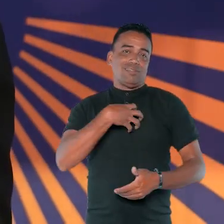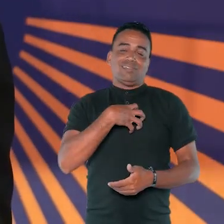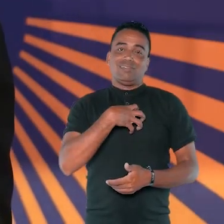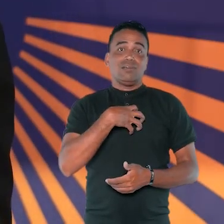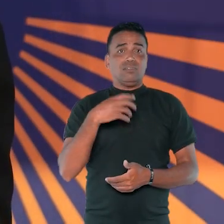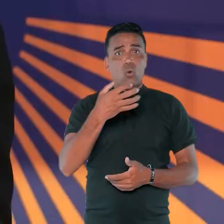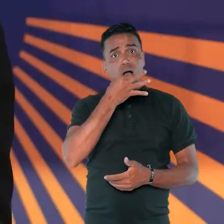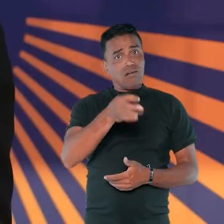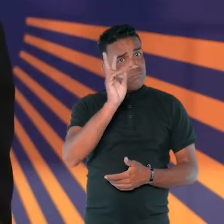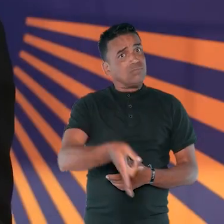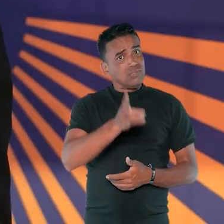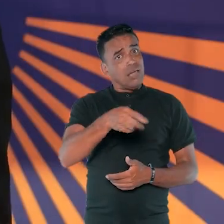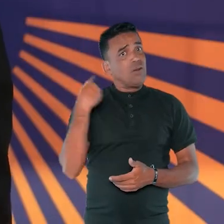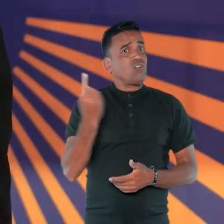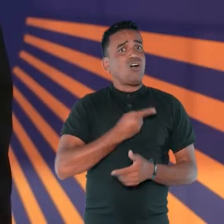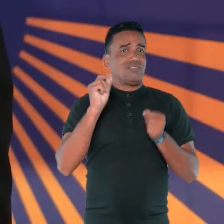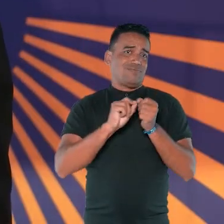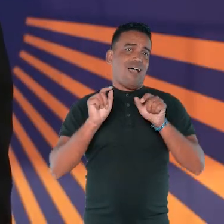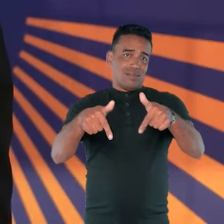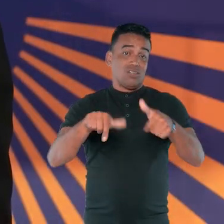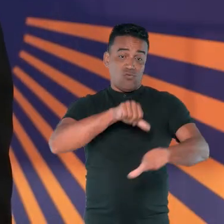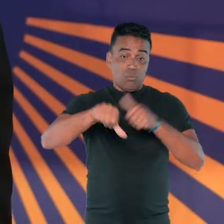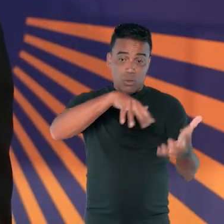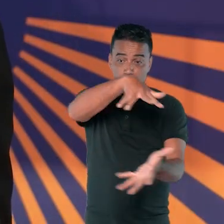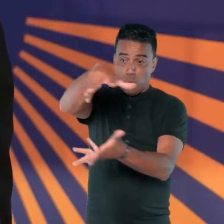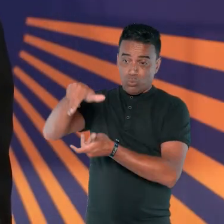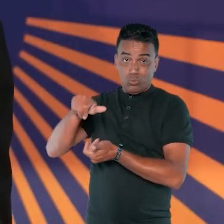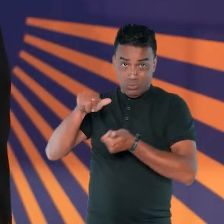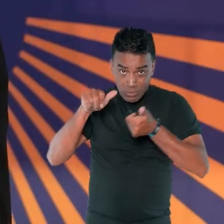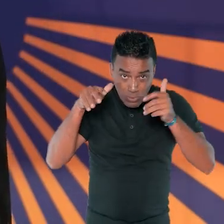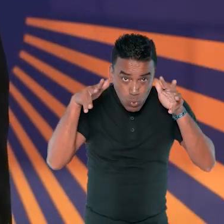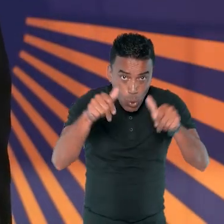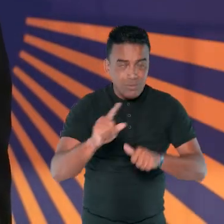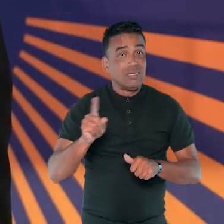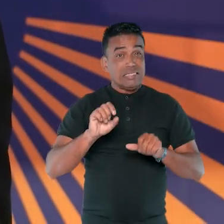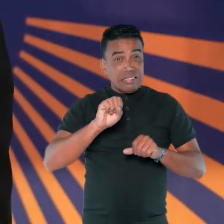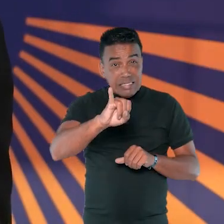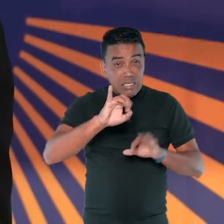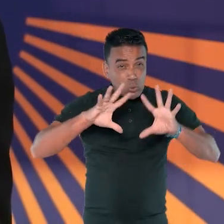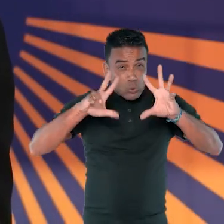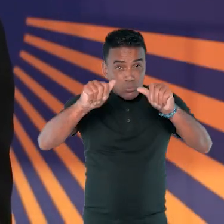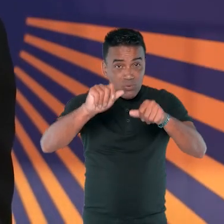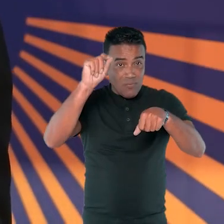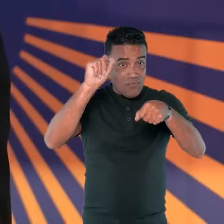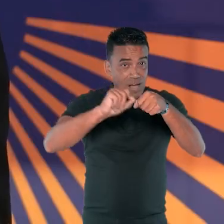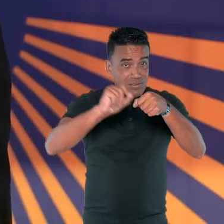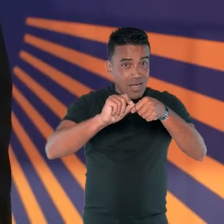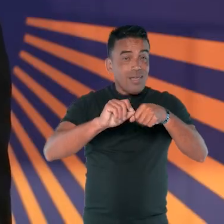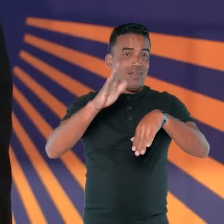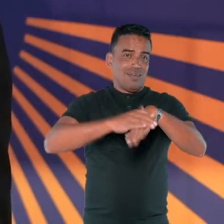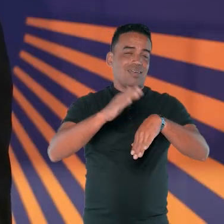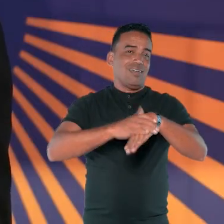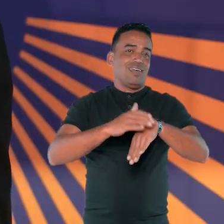isso, sempre e sempre. Não vou mudar o mundo inteiro, mas se todo mundo começar a fazer sua parte, talvez a